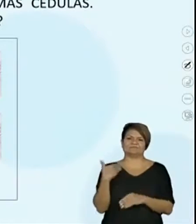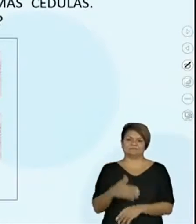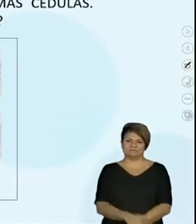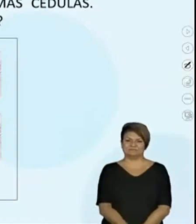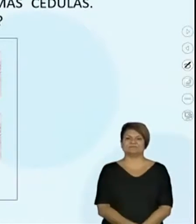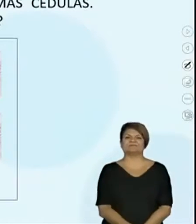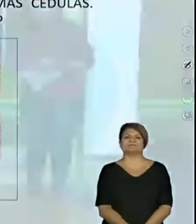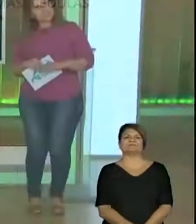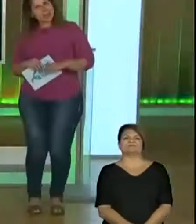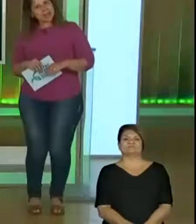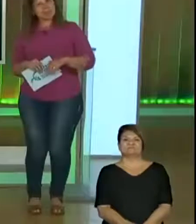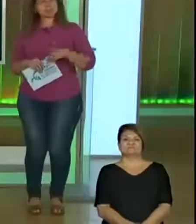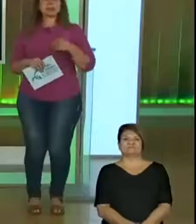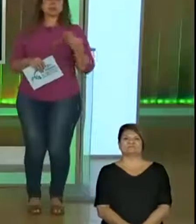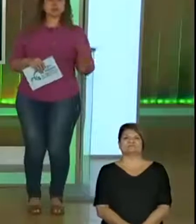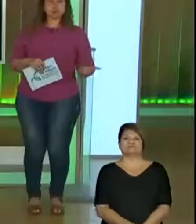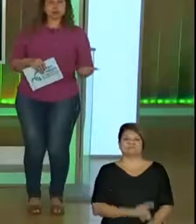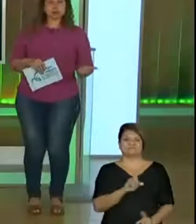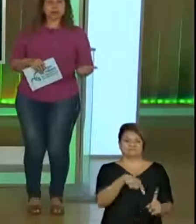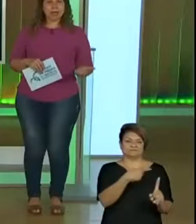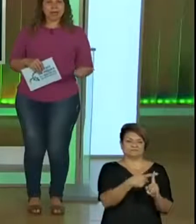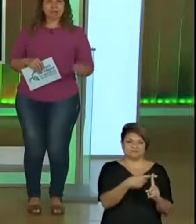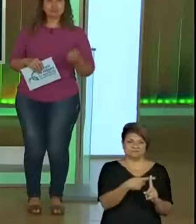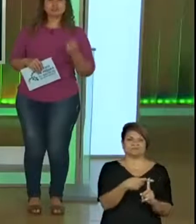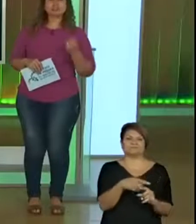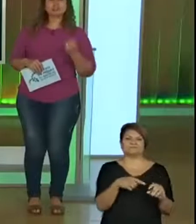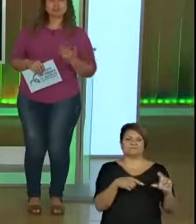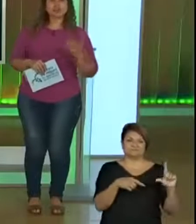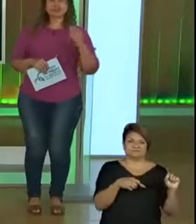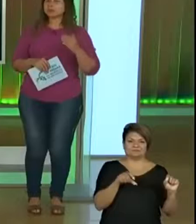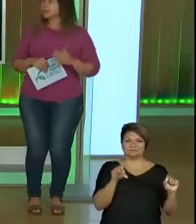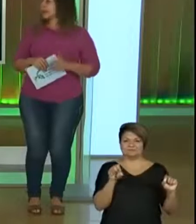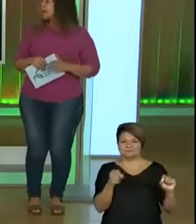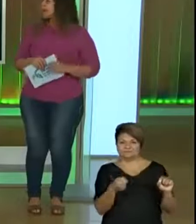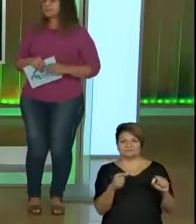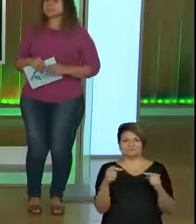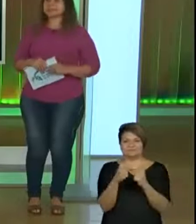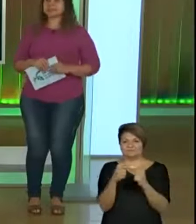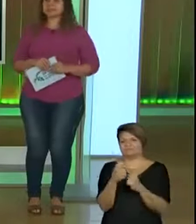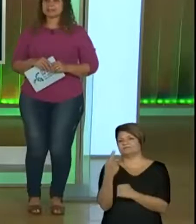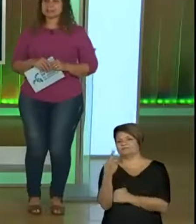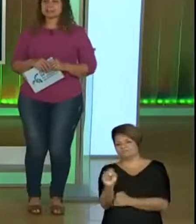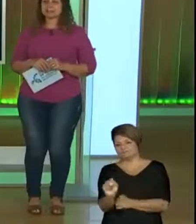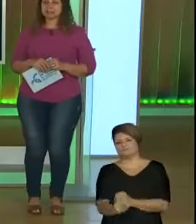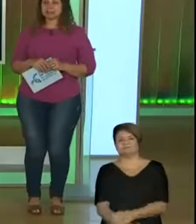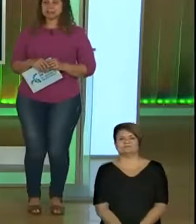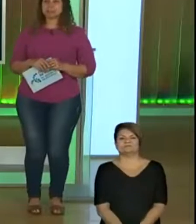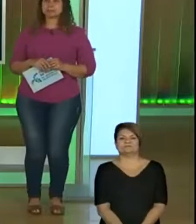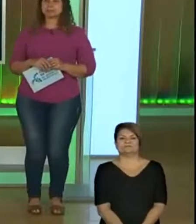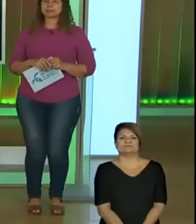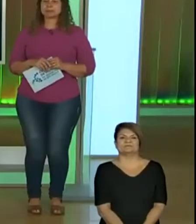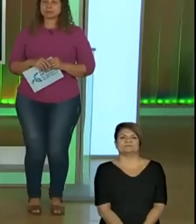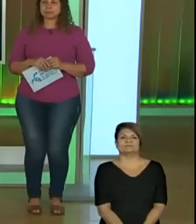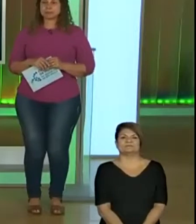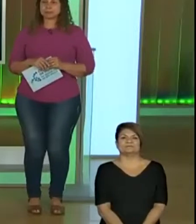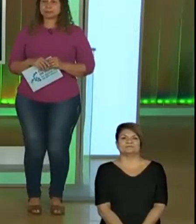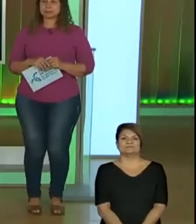É a grande questão. R$10 mais R$8, R$18. Se eu somar, dá